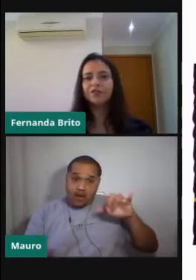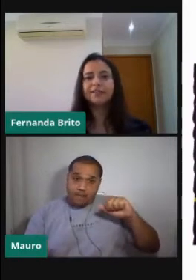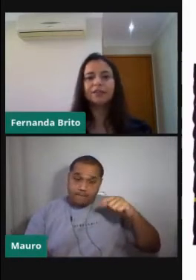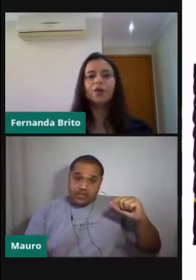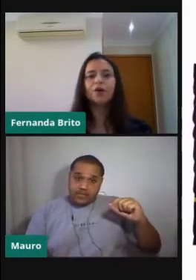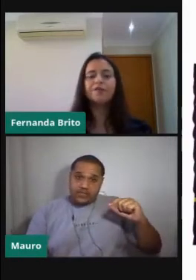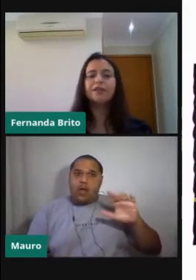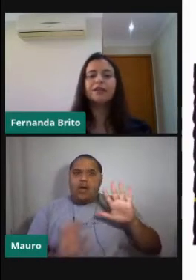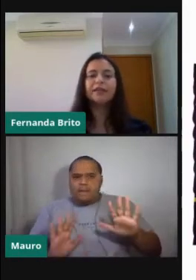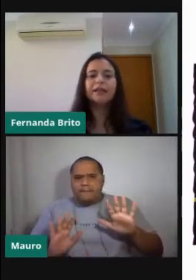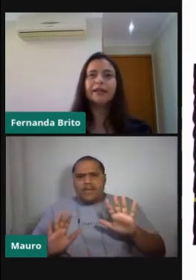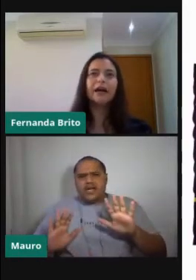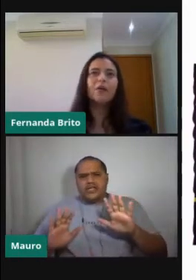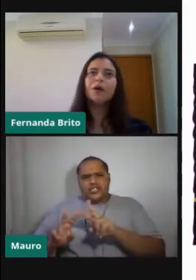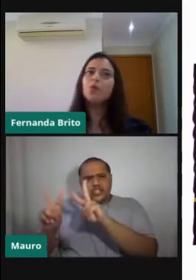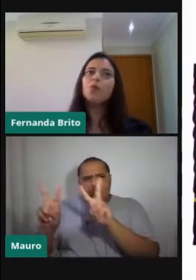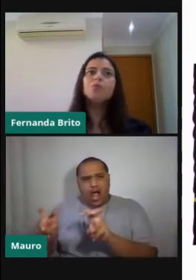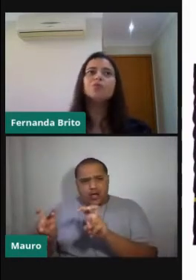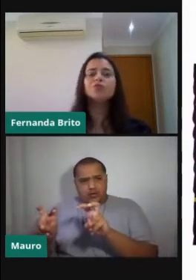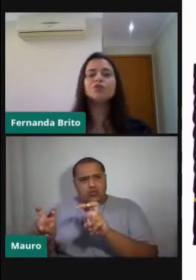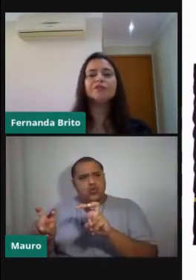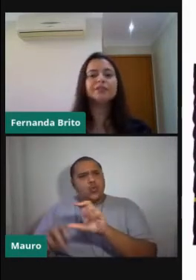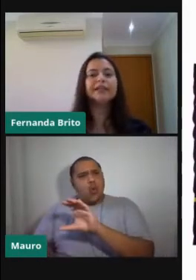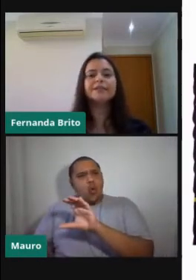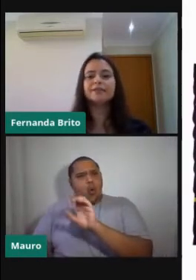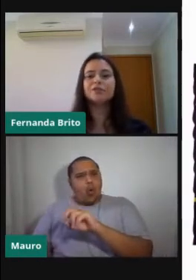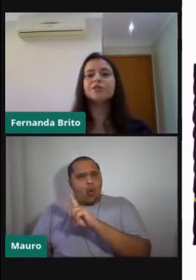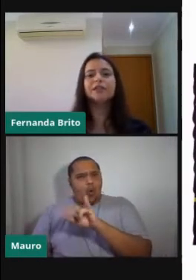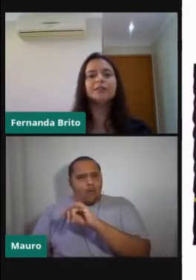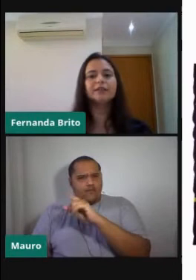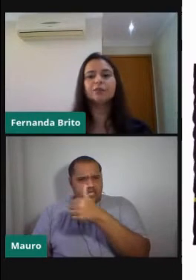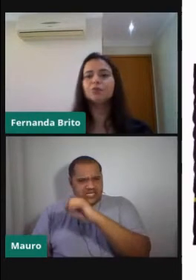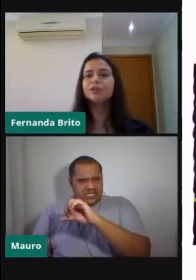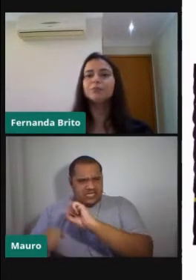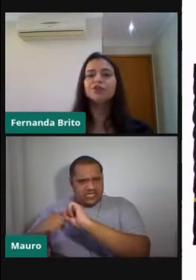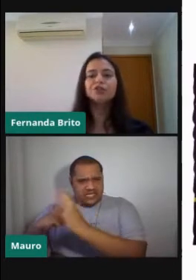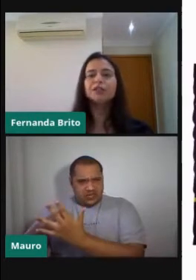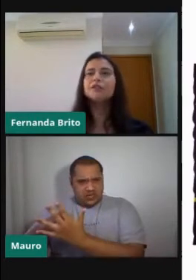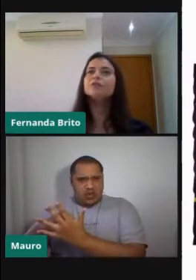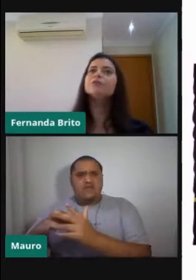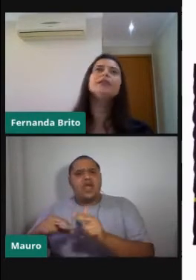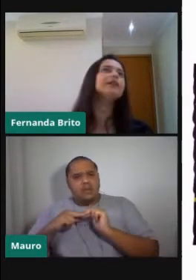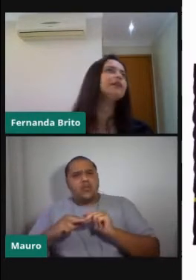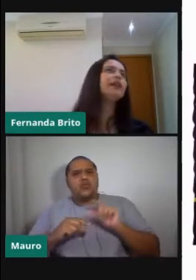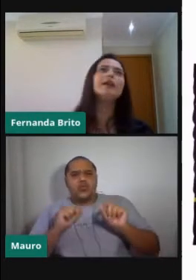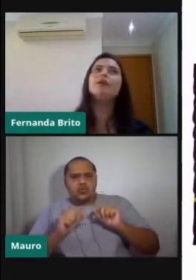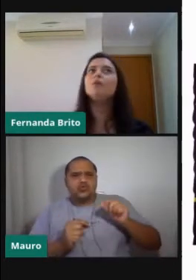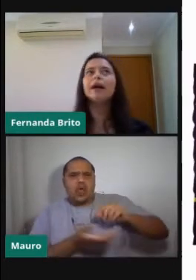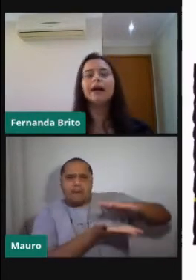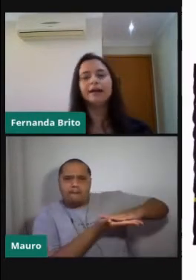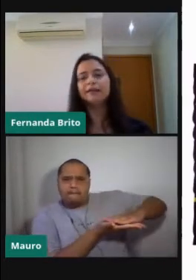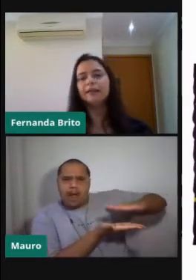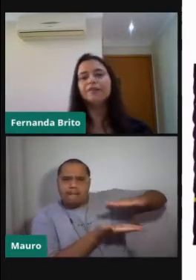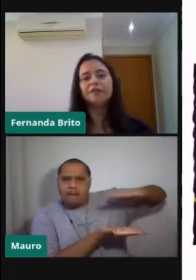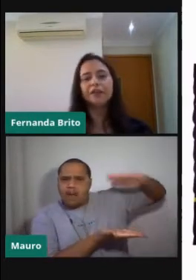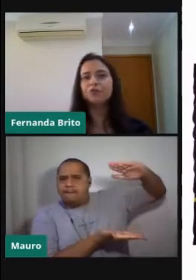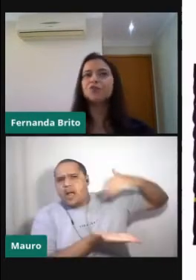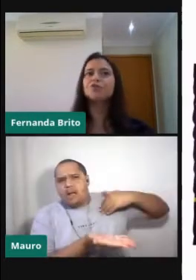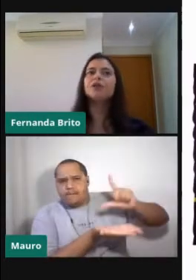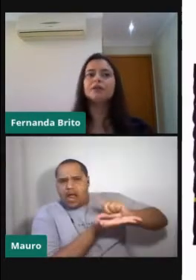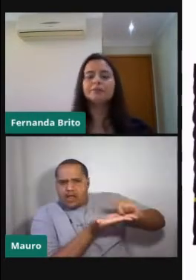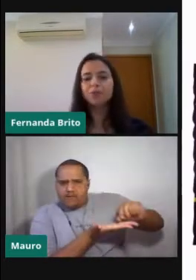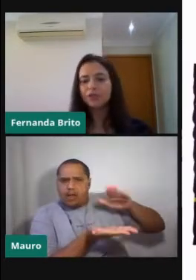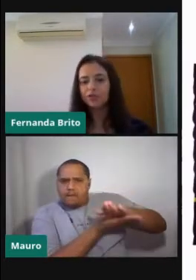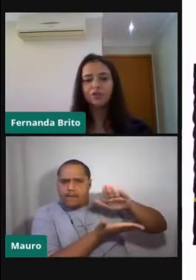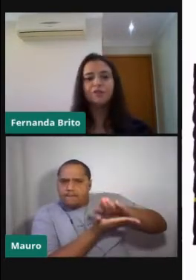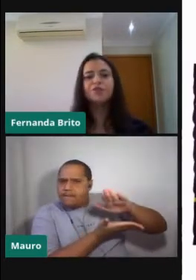da Covid-19, há um acúmulo de evidências na literatura mostrando que não há